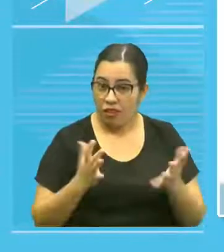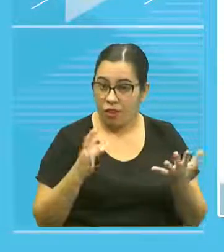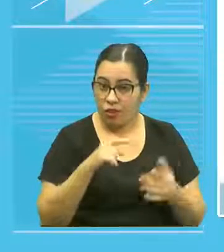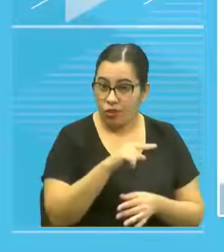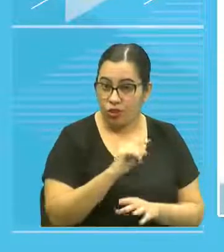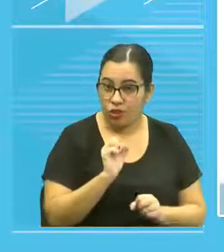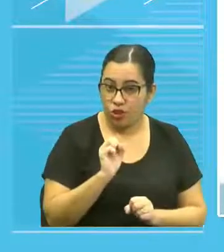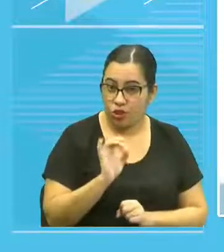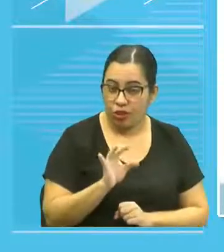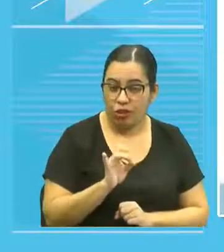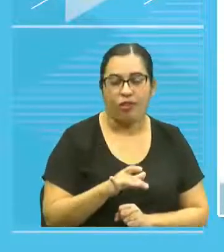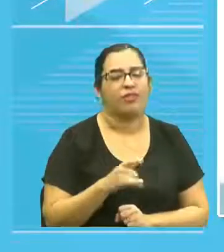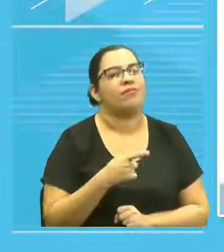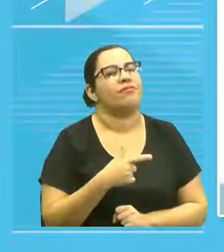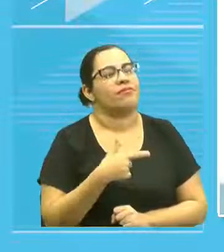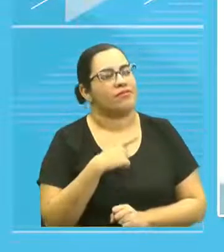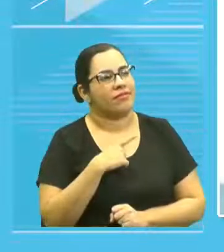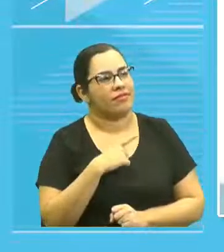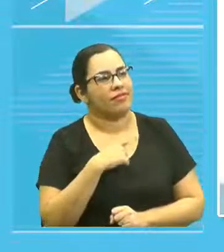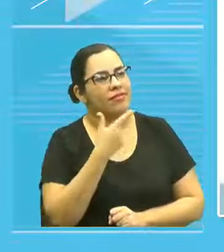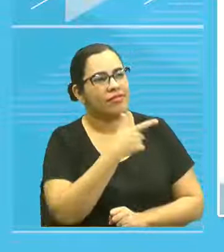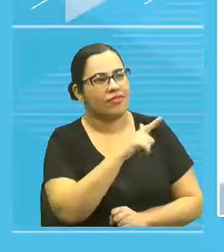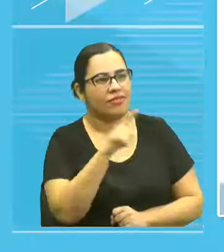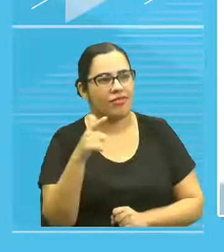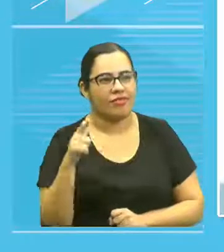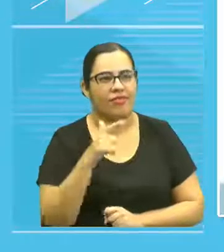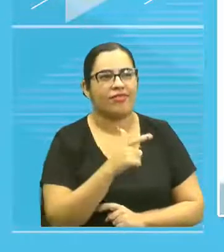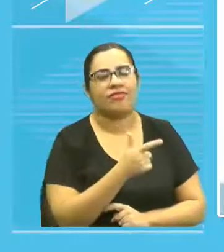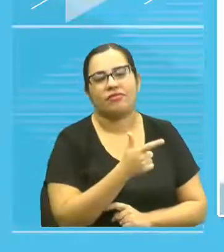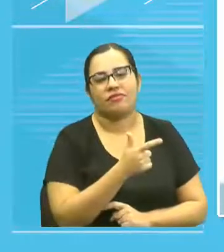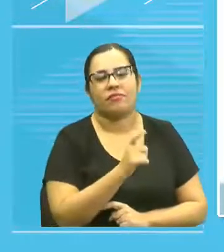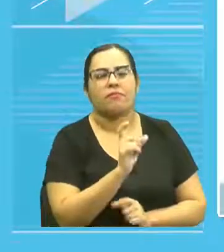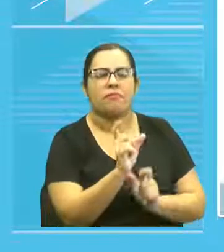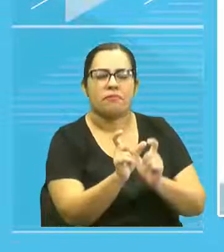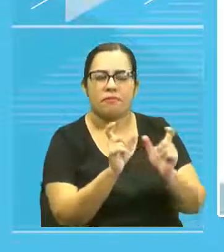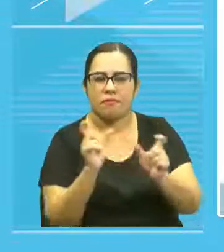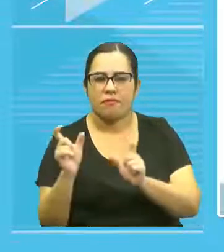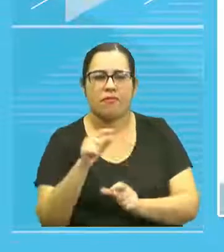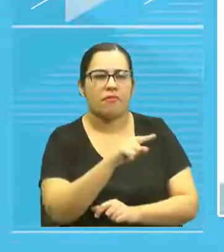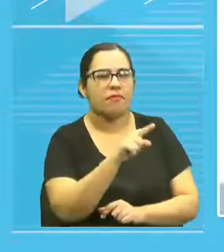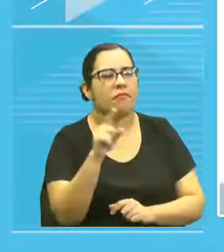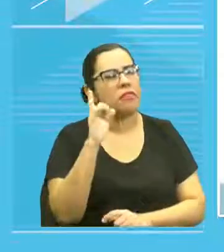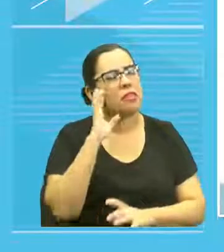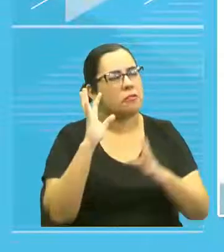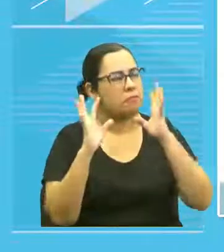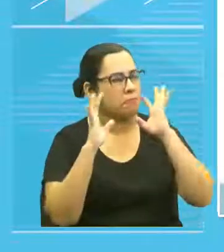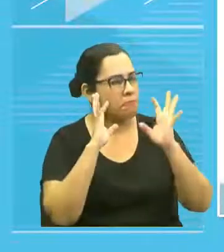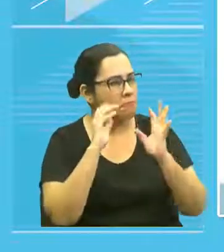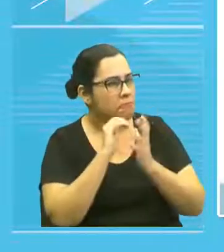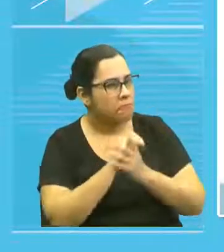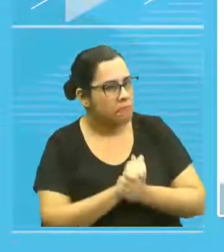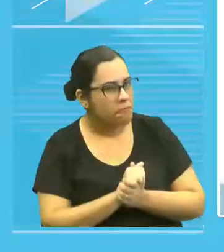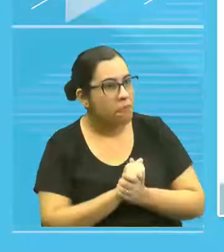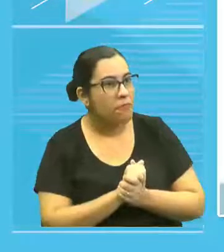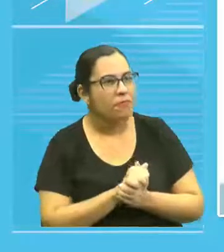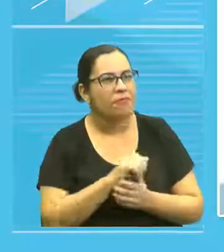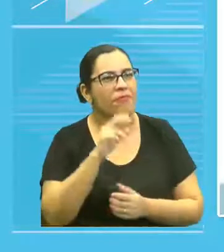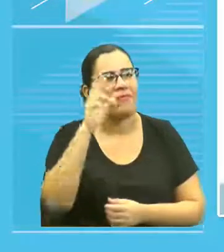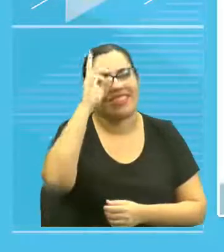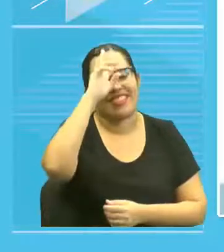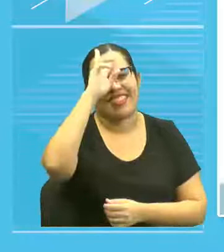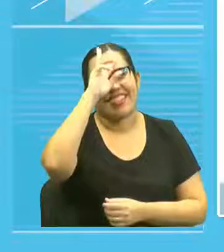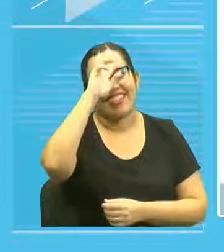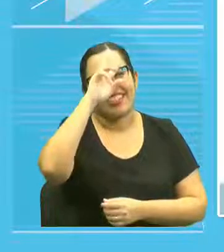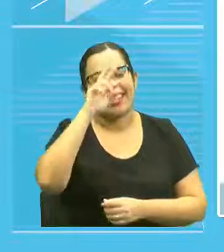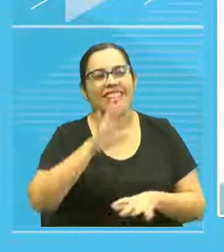isso aí não viu garoto acontece com palavras outras Já pensou hoje Ah lembrei de um aqui